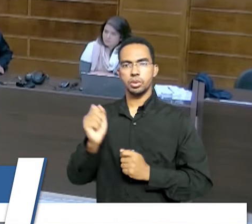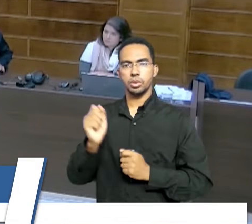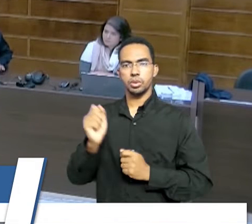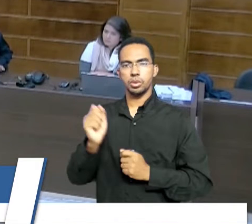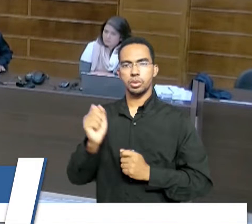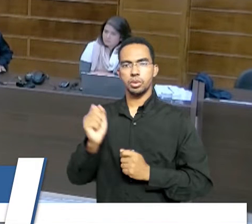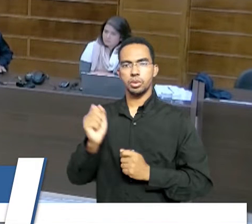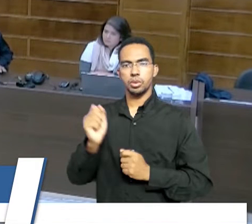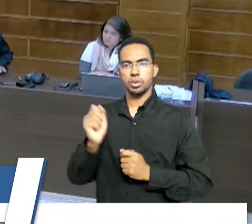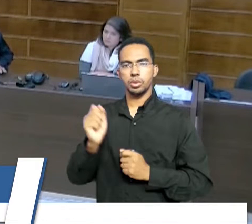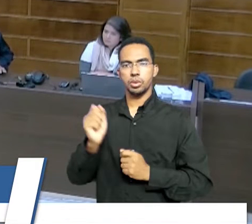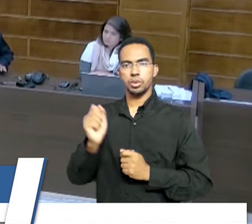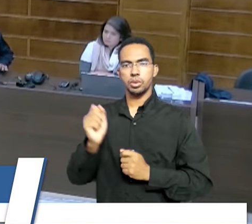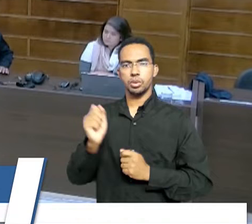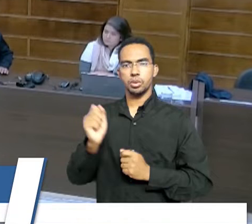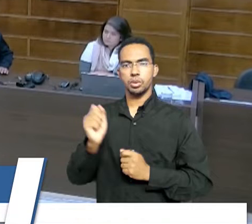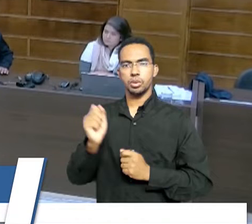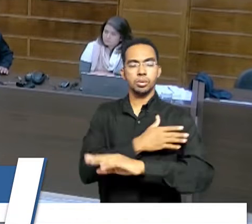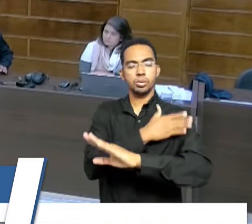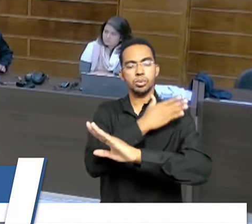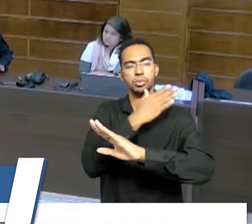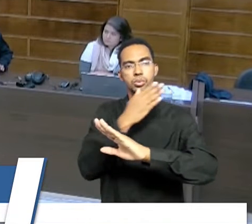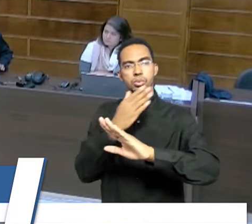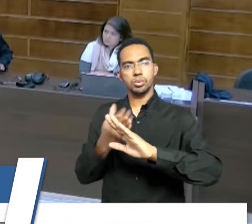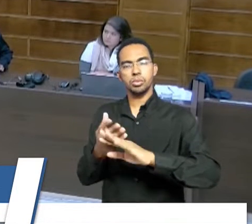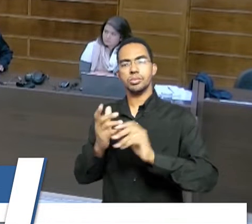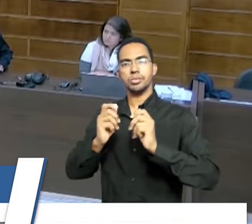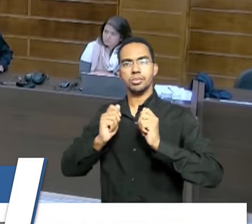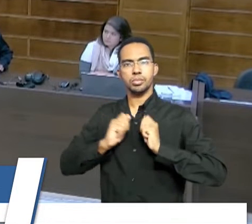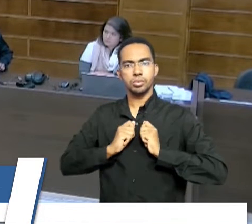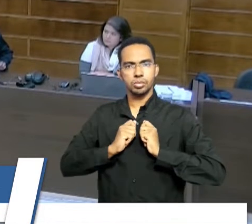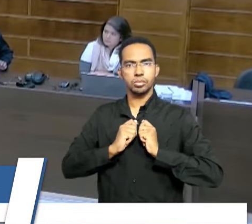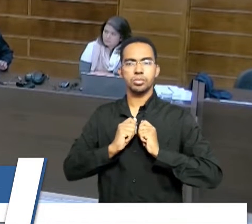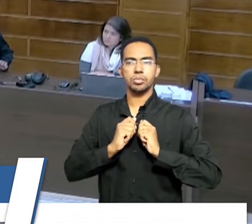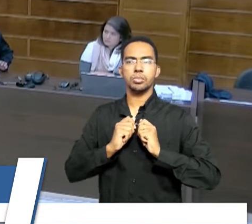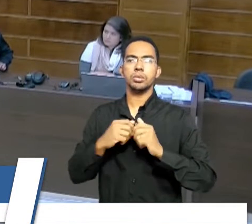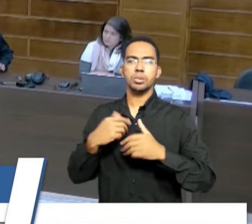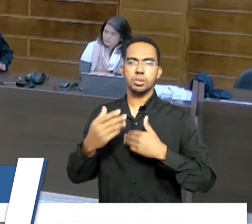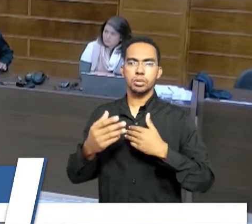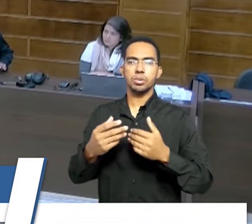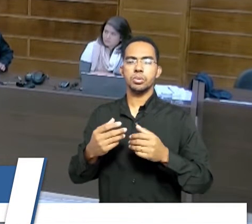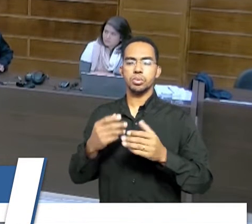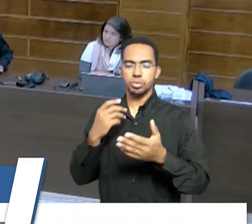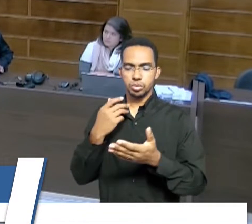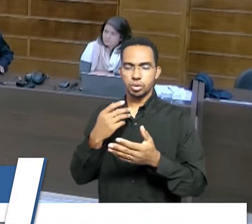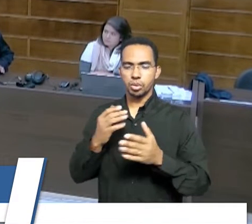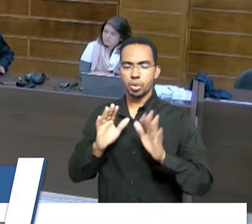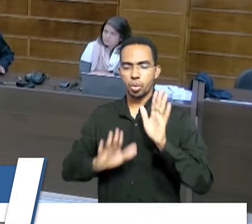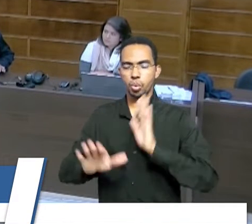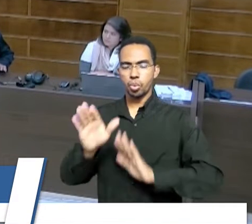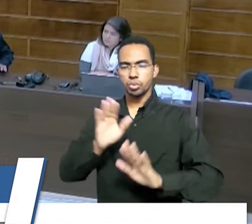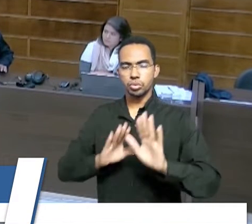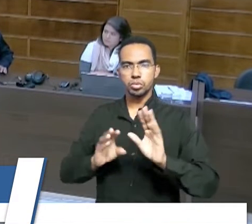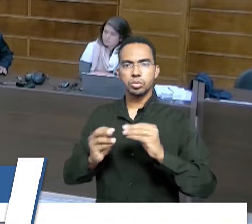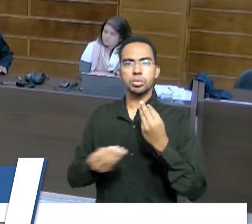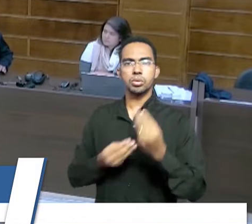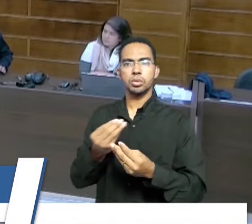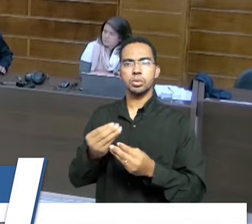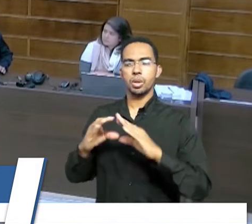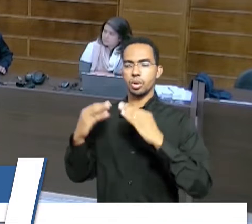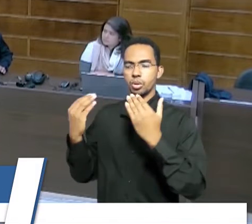foi dedicar sua vida em prol da comunidade da Igreja São Crispim e dos moradores do bairro